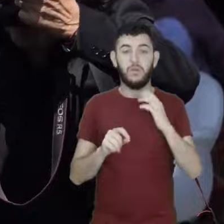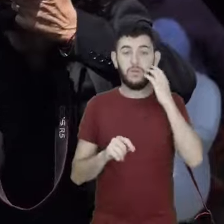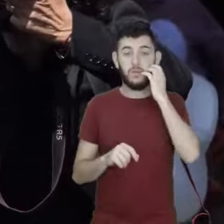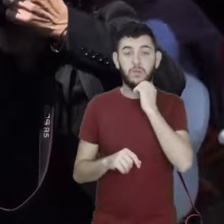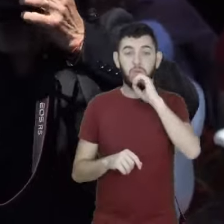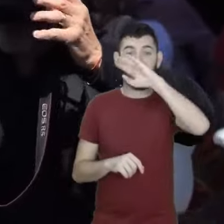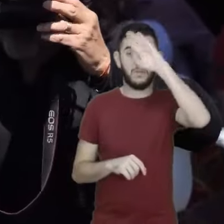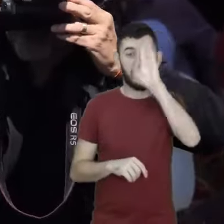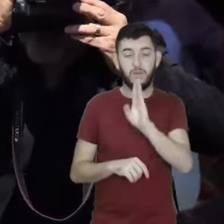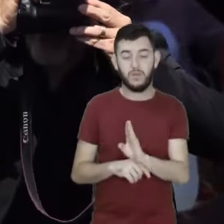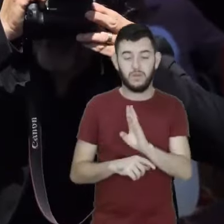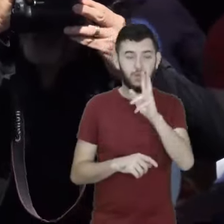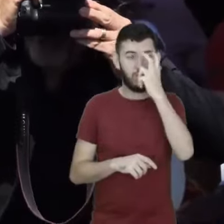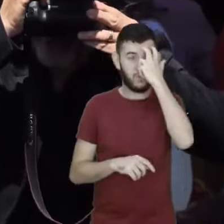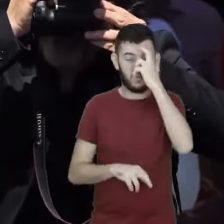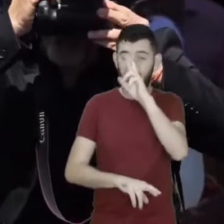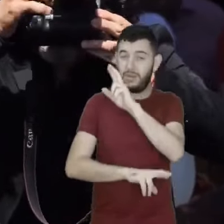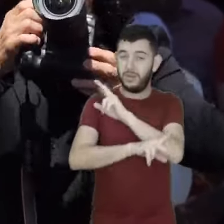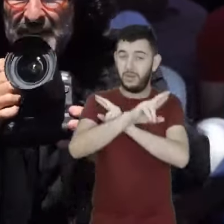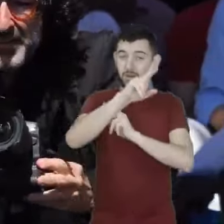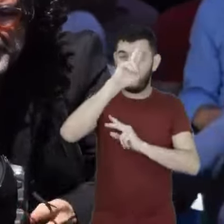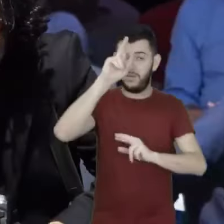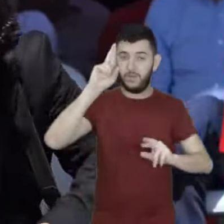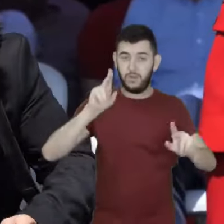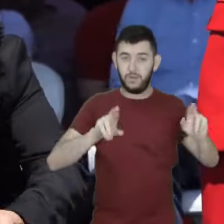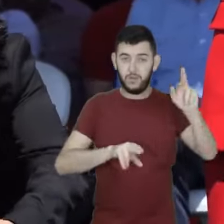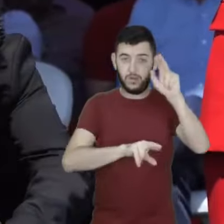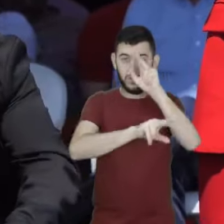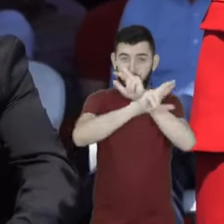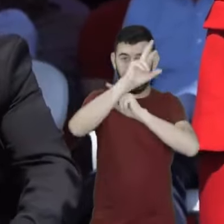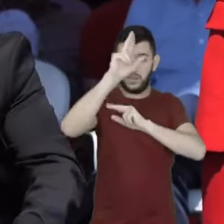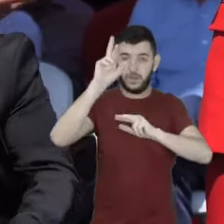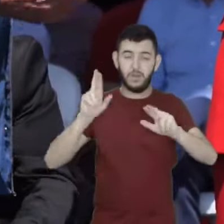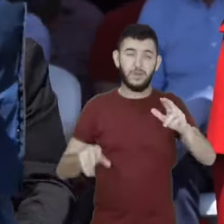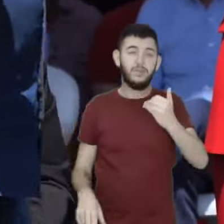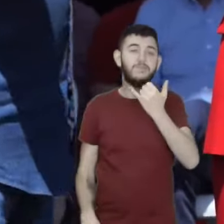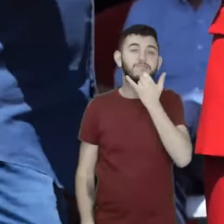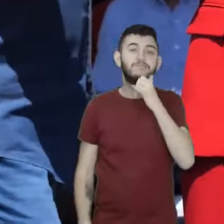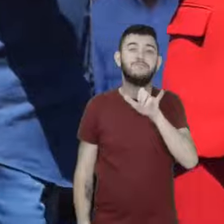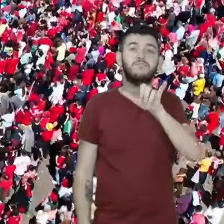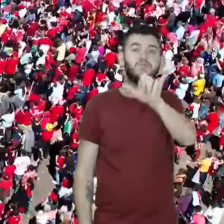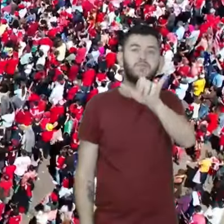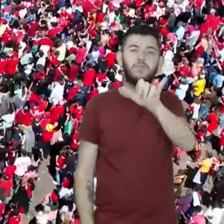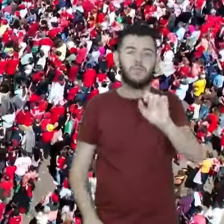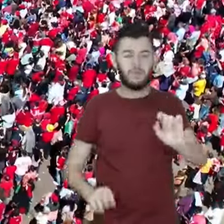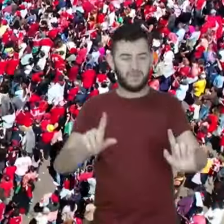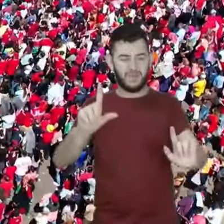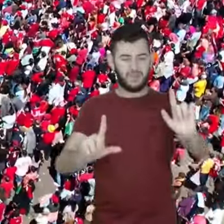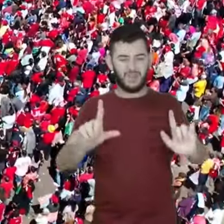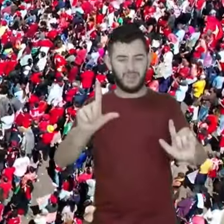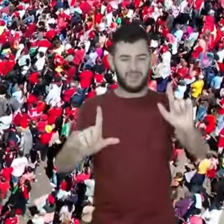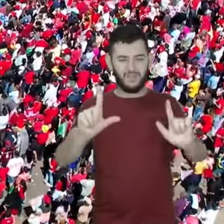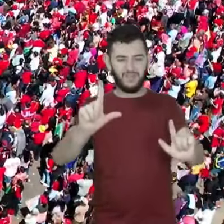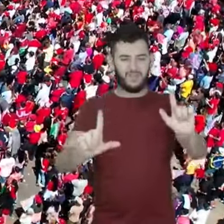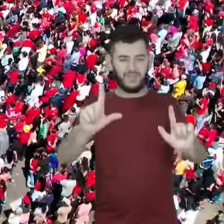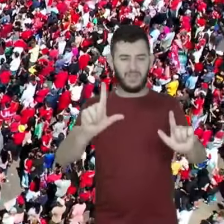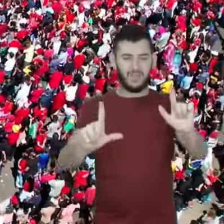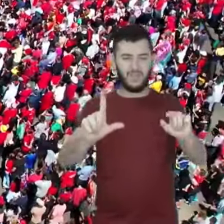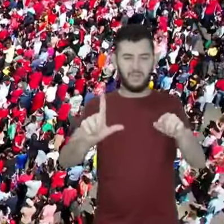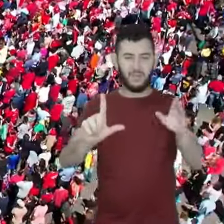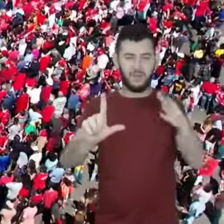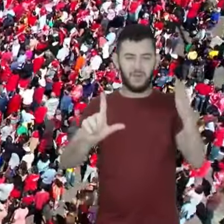desse país. Que me desculpe, mas os canais de televisão não podem ficar mostrando para nós apenas